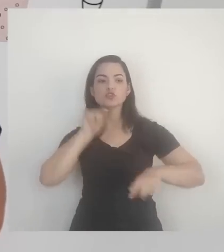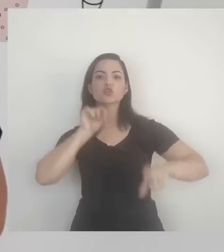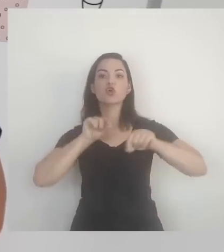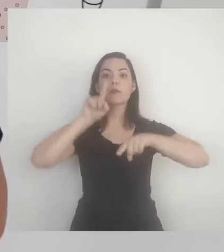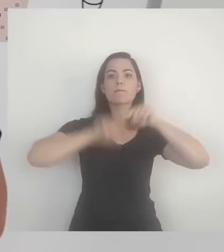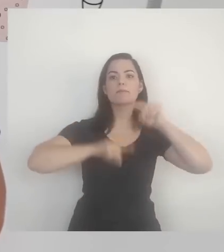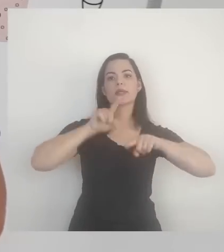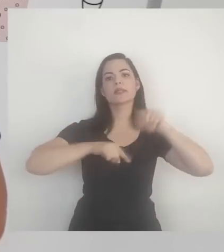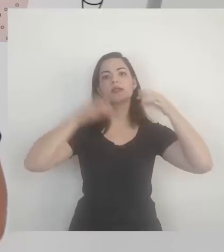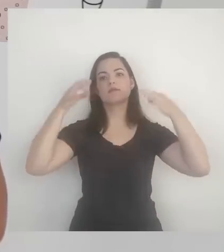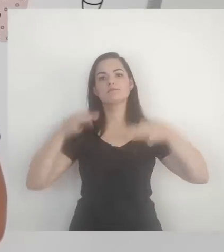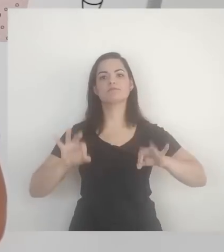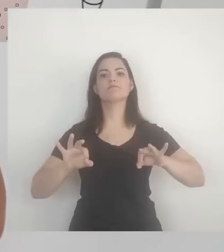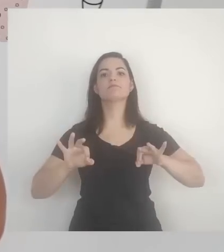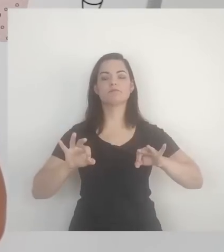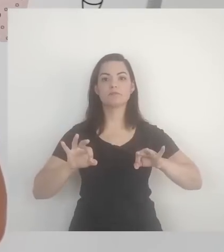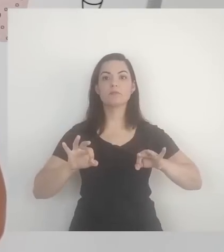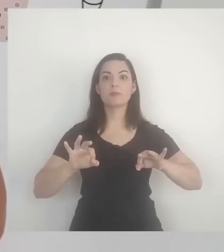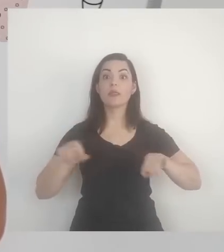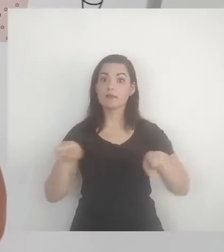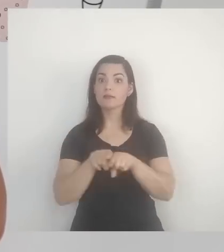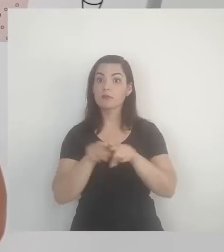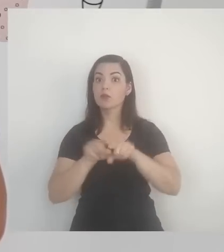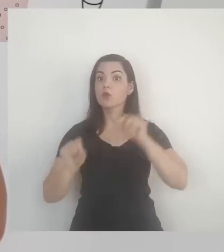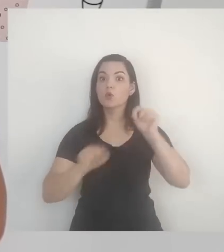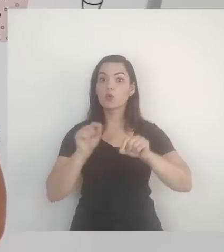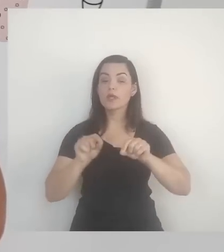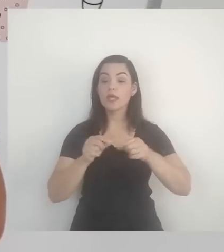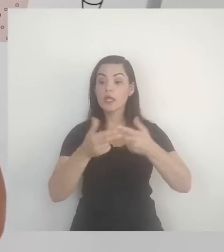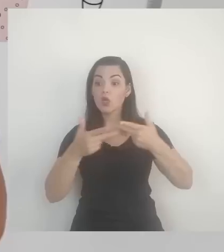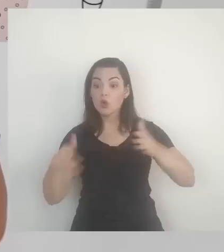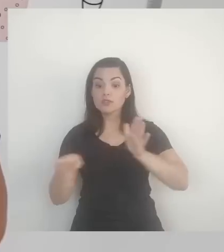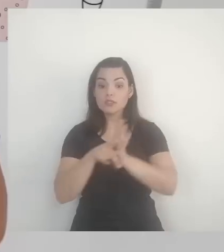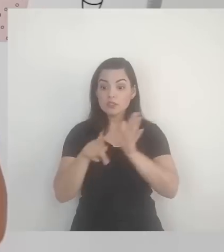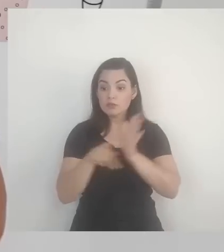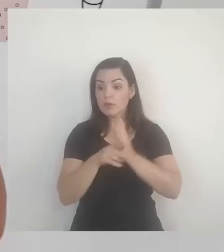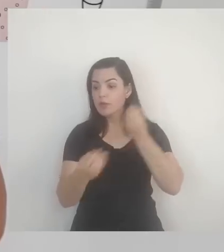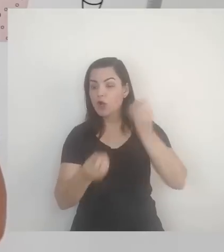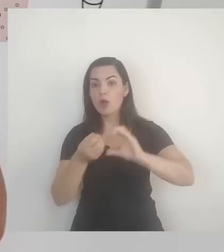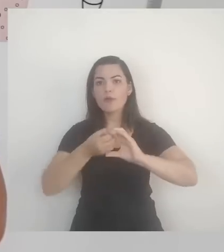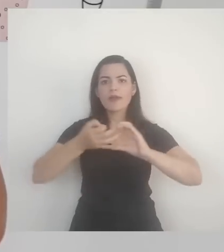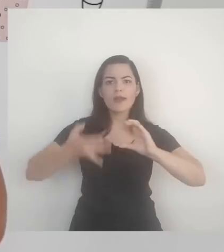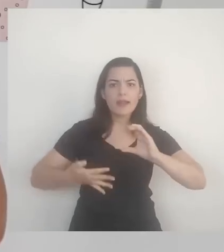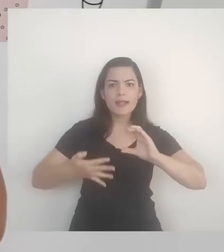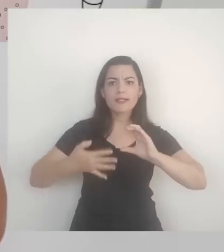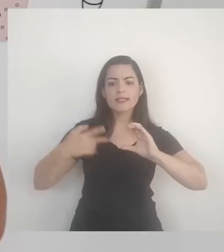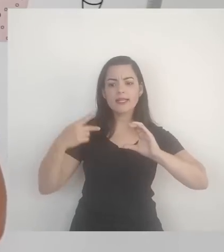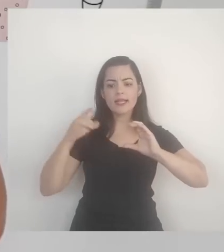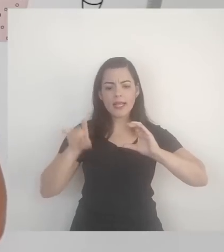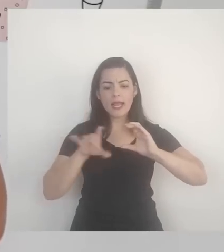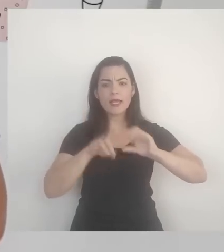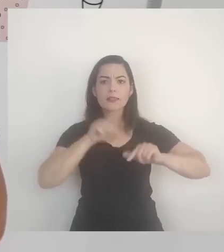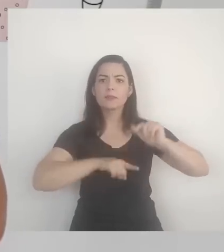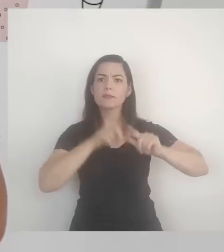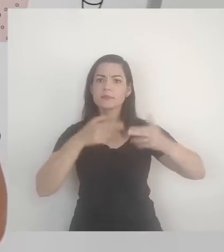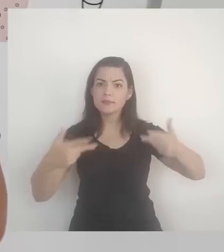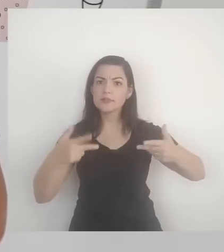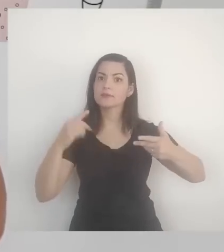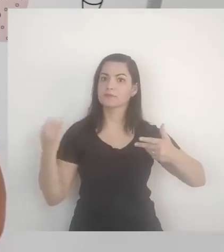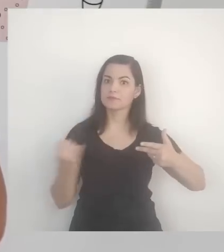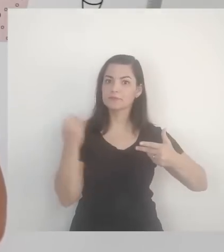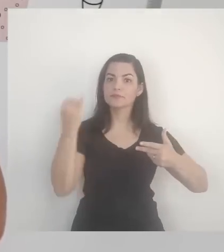e, além disso, as propriedades, as condições, as características de tudo